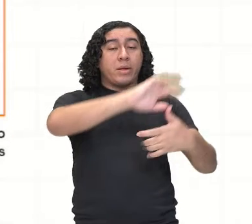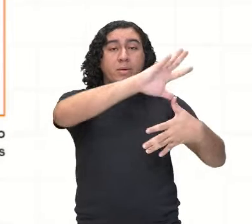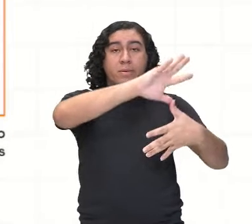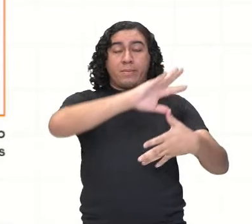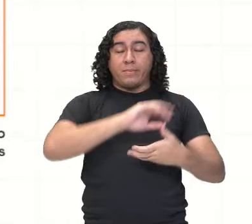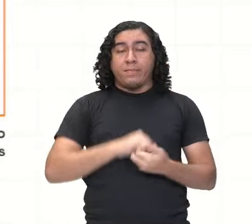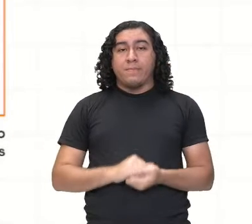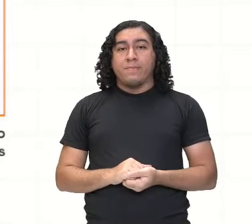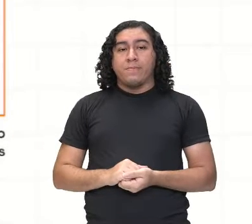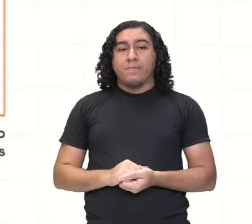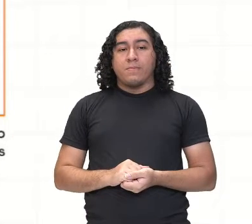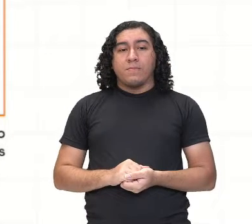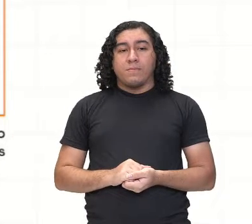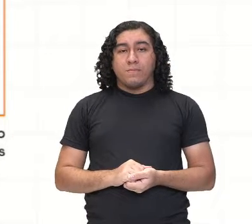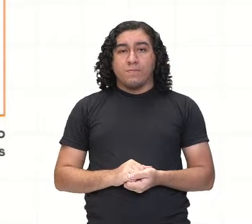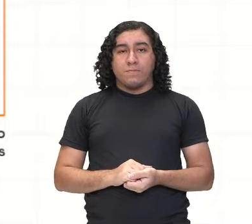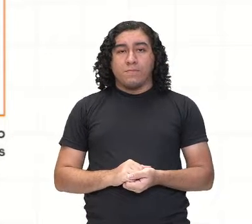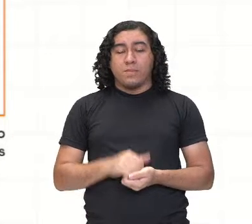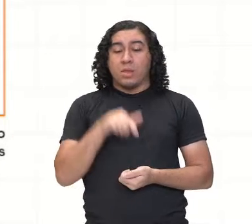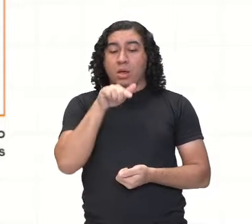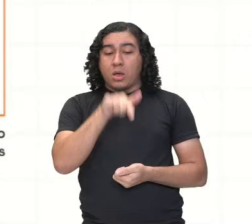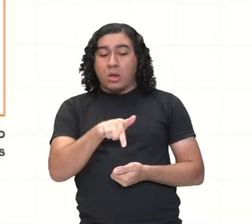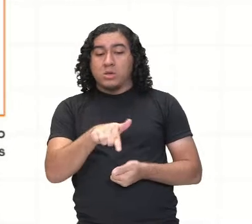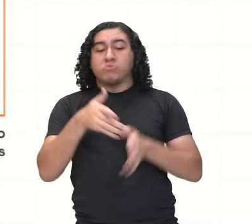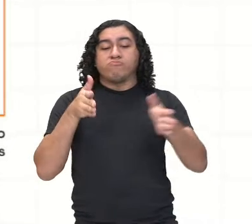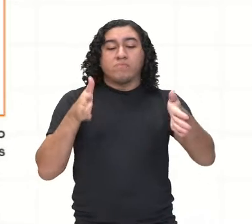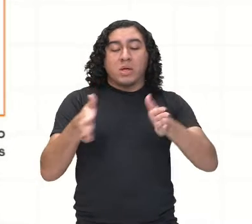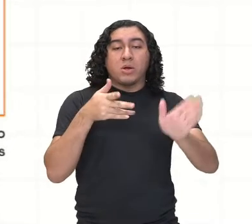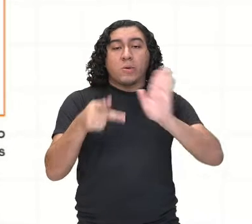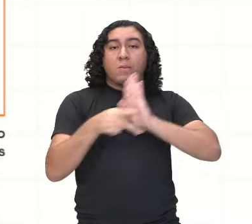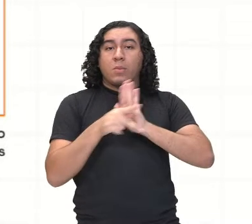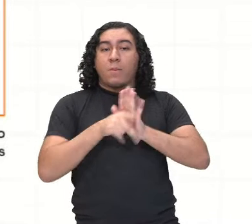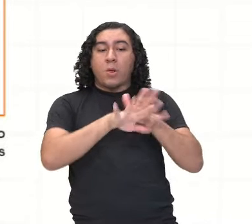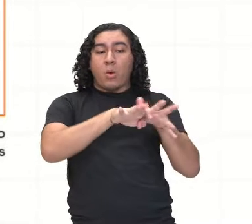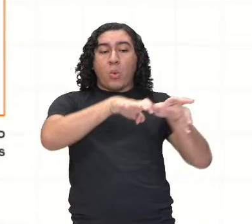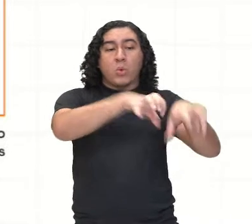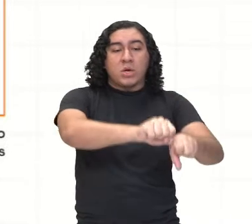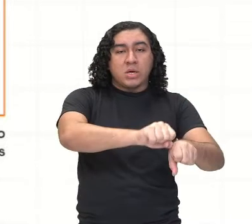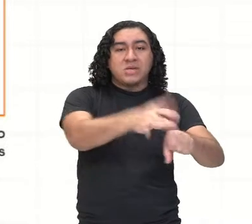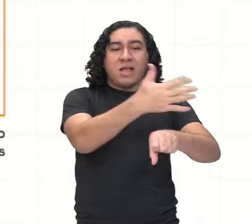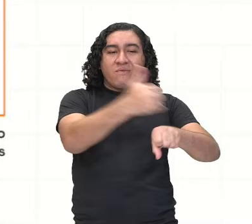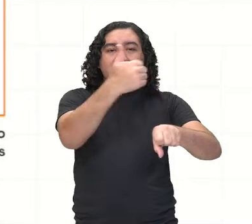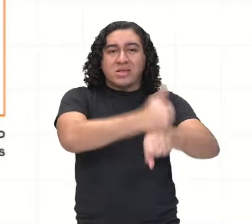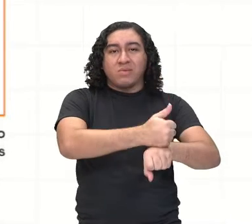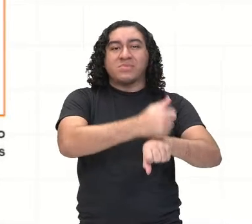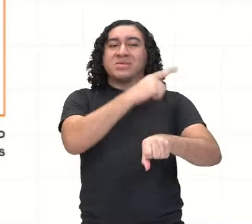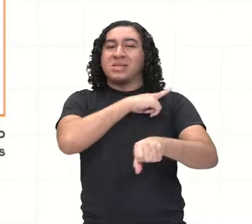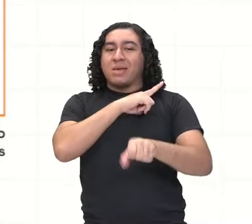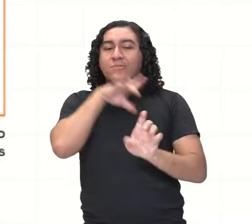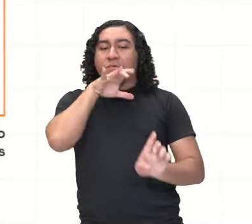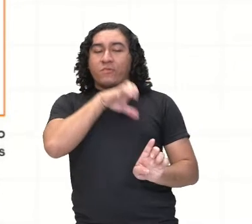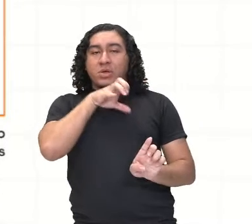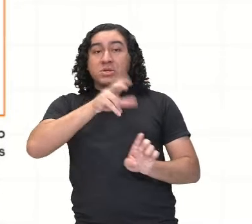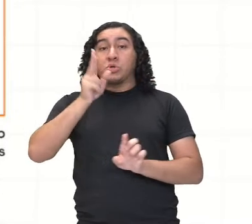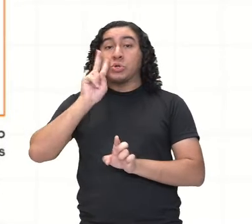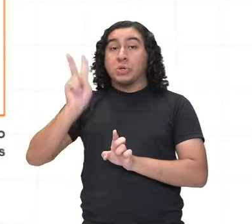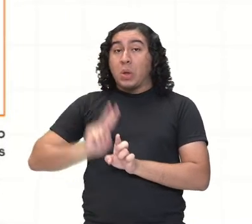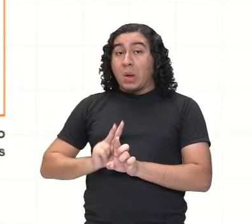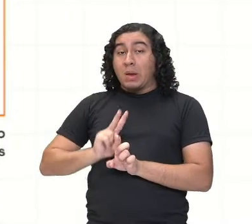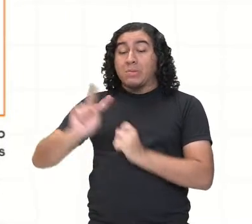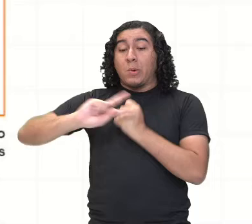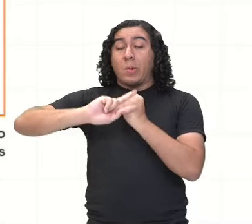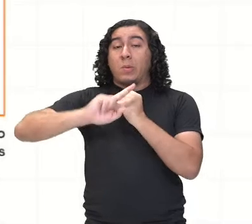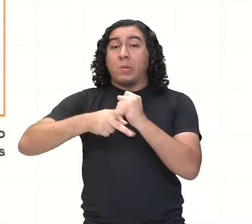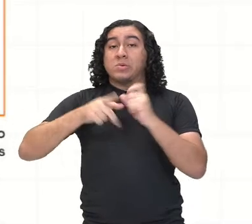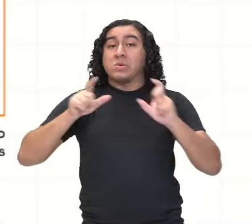E esse processo de conquista e de invasão europeia teve um impacto profundo na história, desencadeando